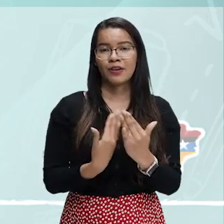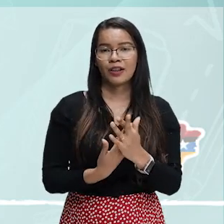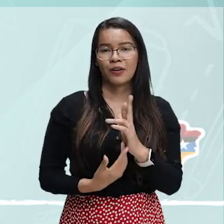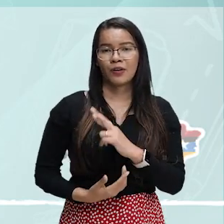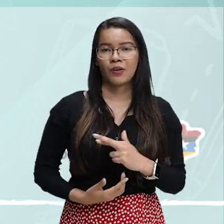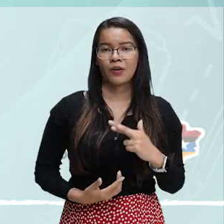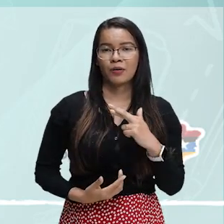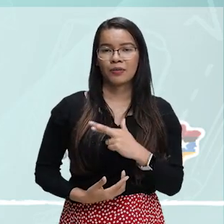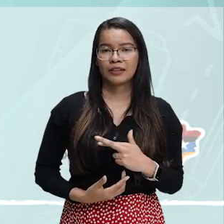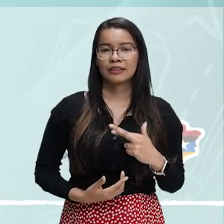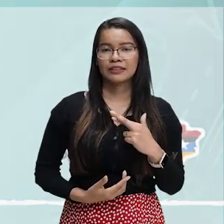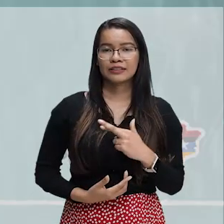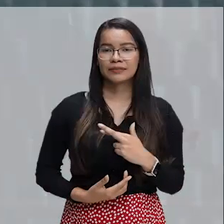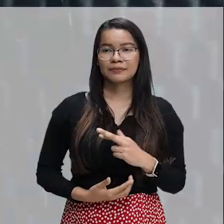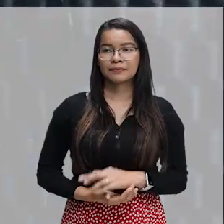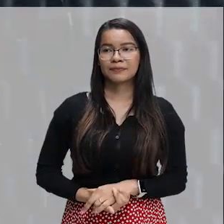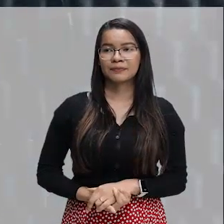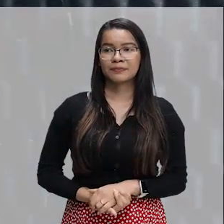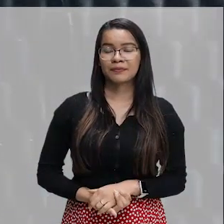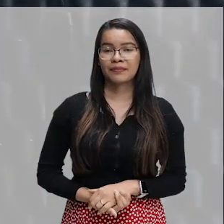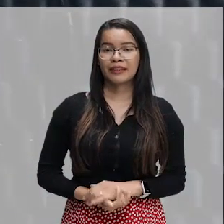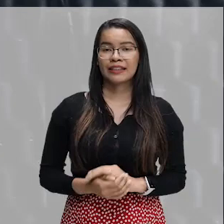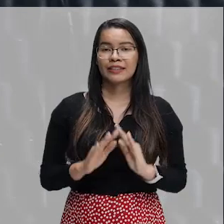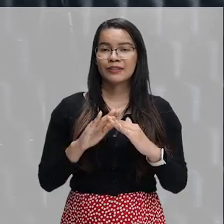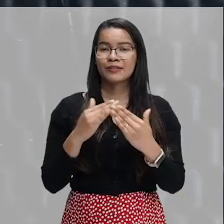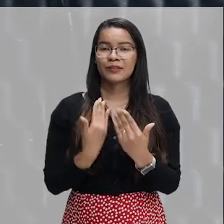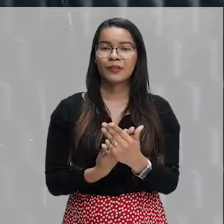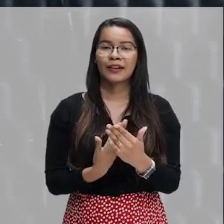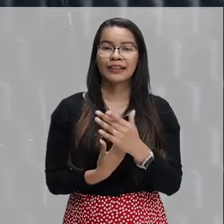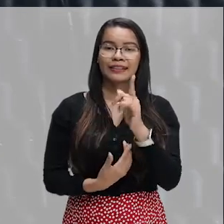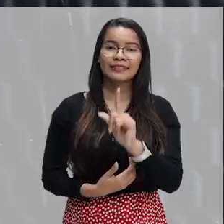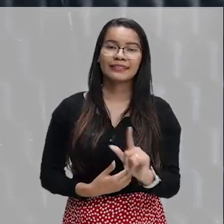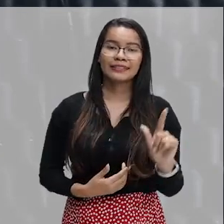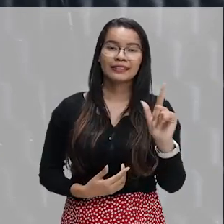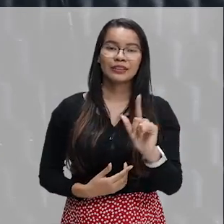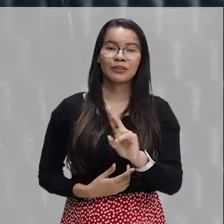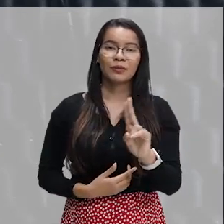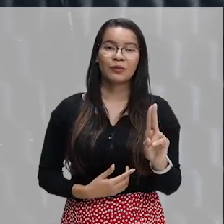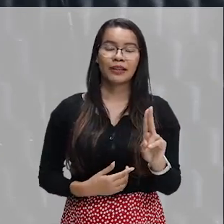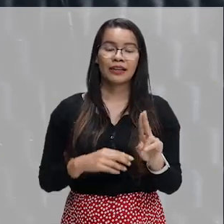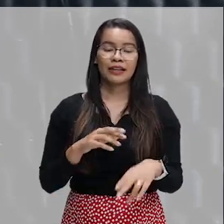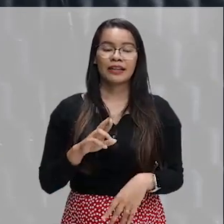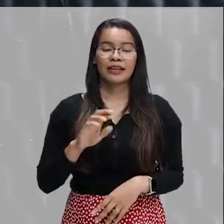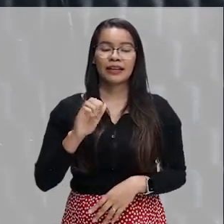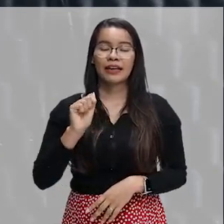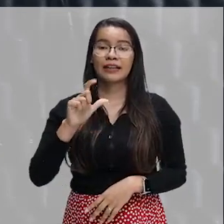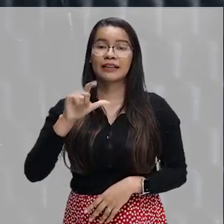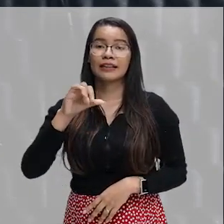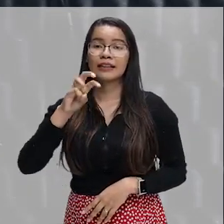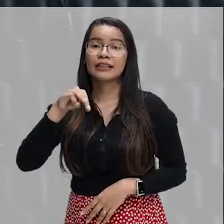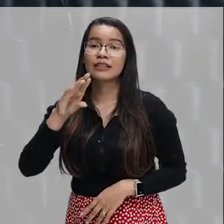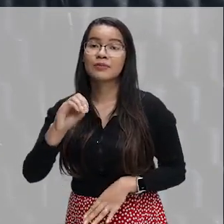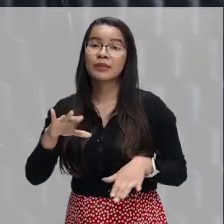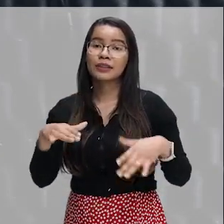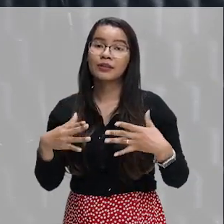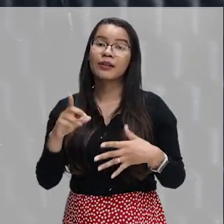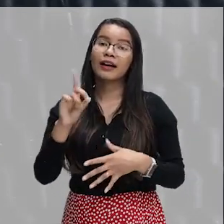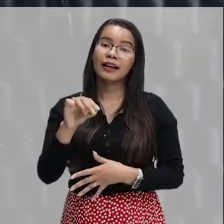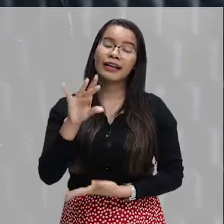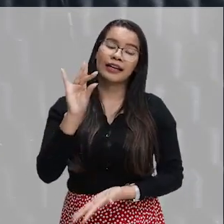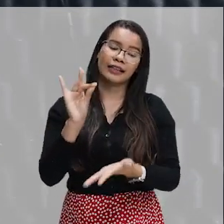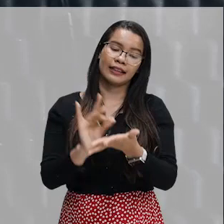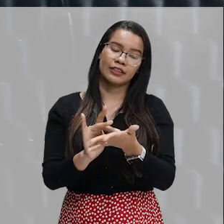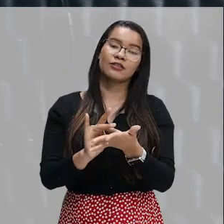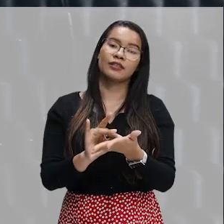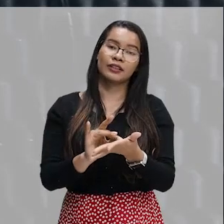né? Escola romântica, olha só, escola literária, movimento literário chamado realismo, então ele é realista, de